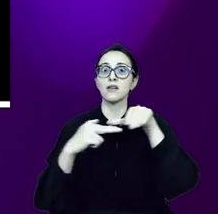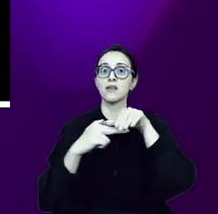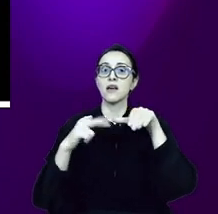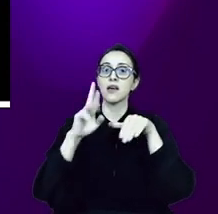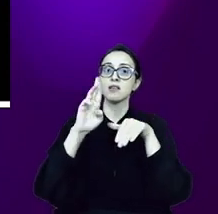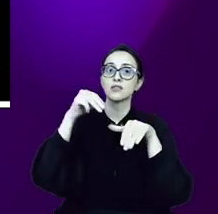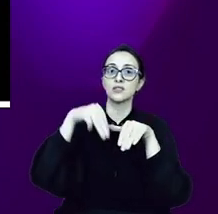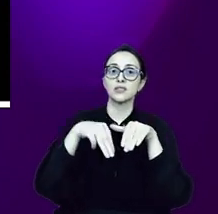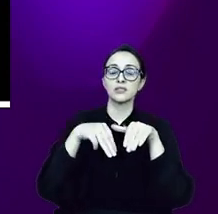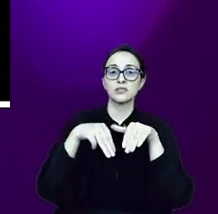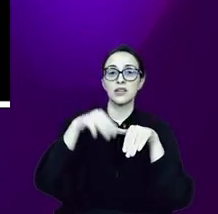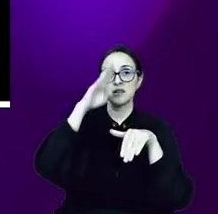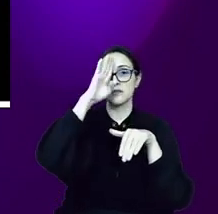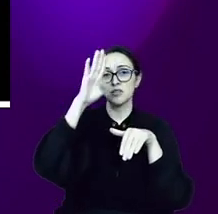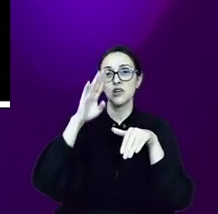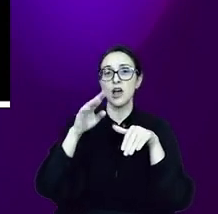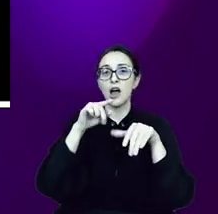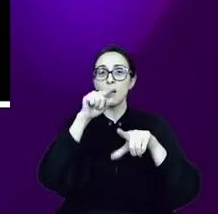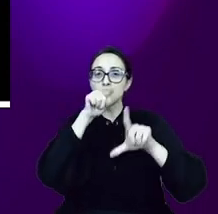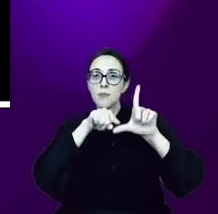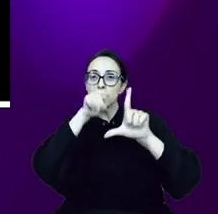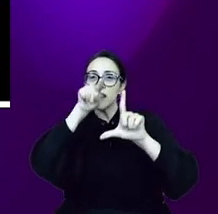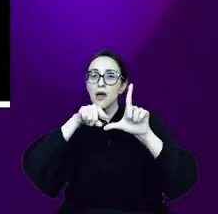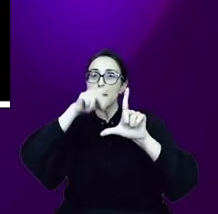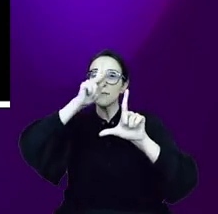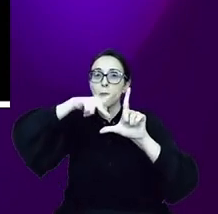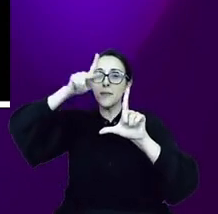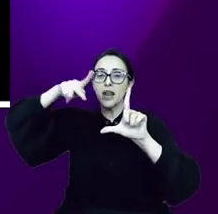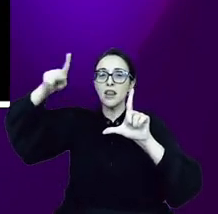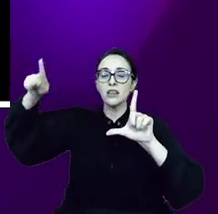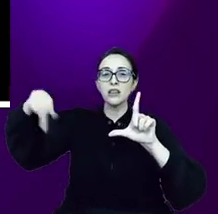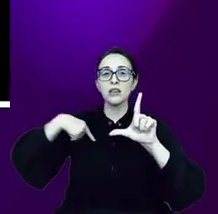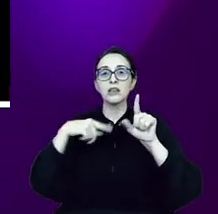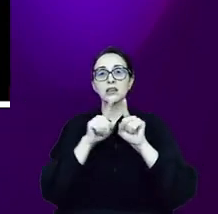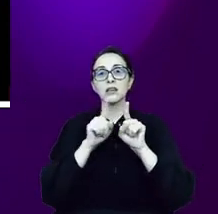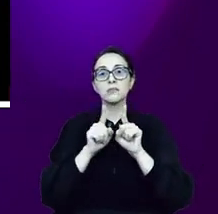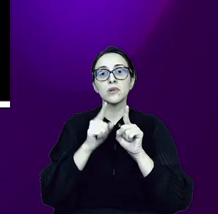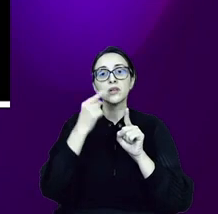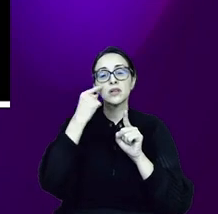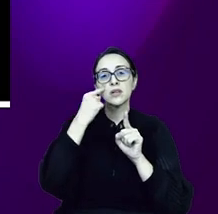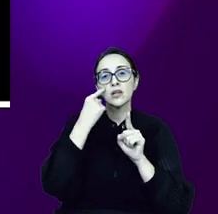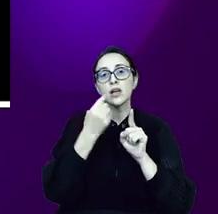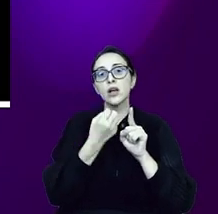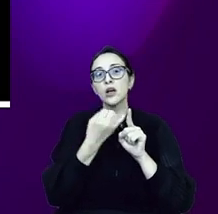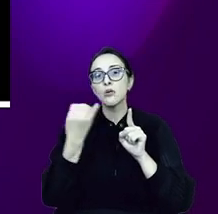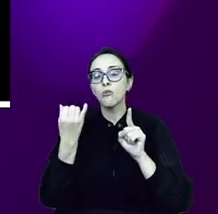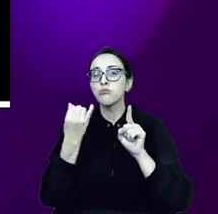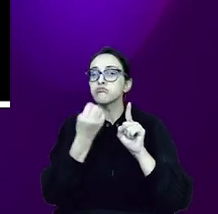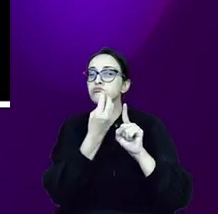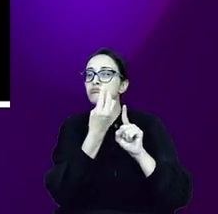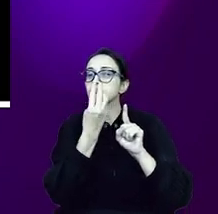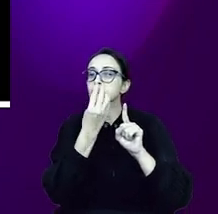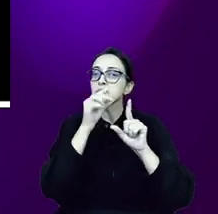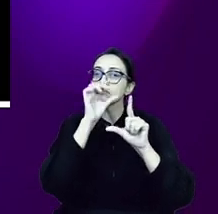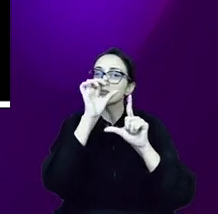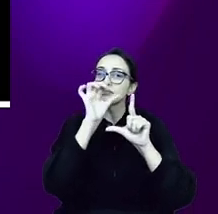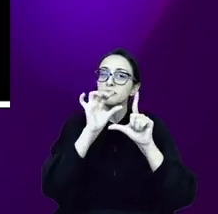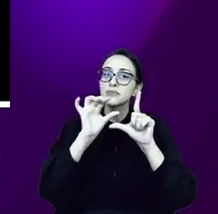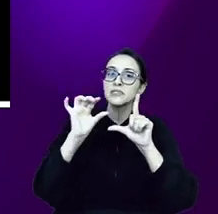de TI probabilístico, analisar a relação entre alterações de corpo caloso e